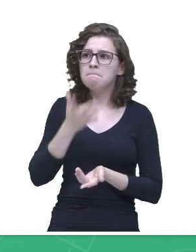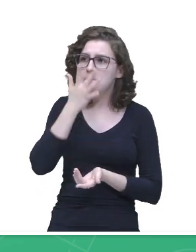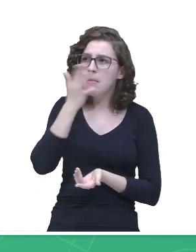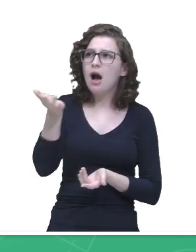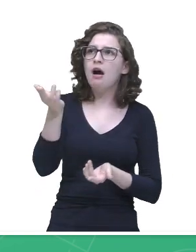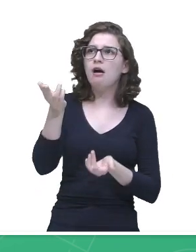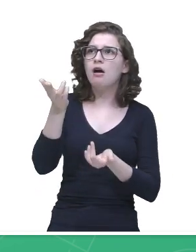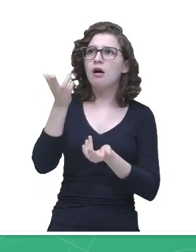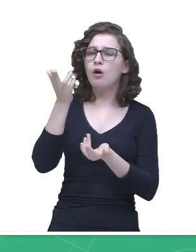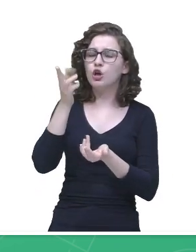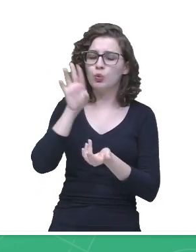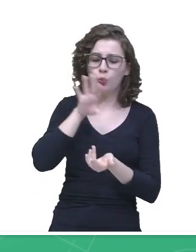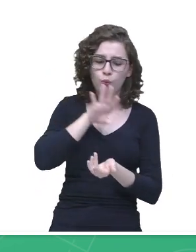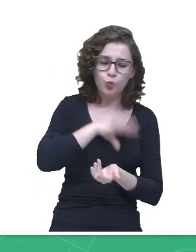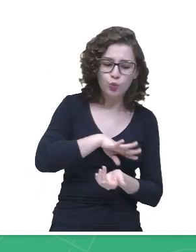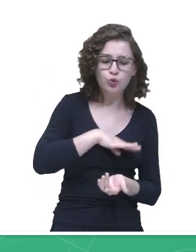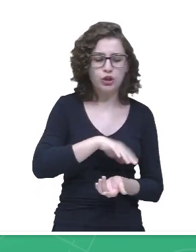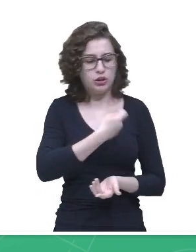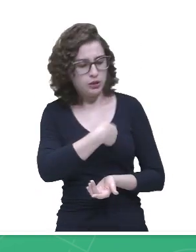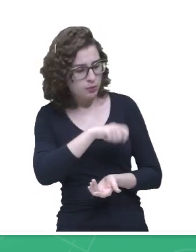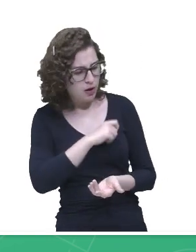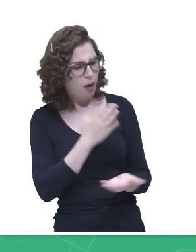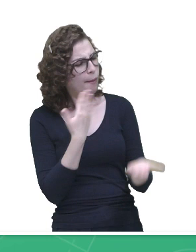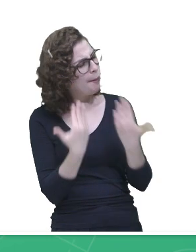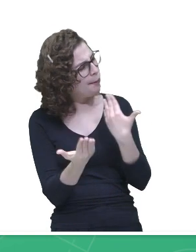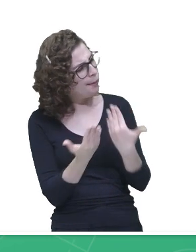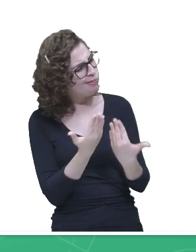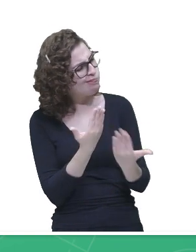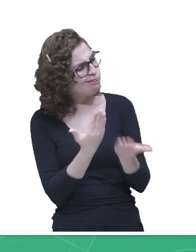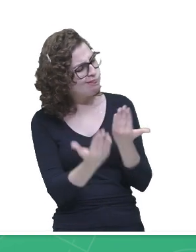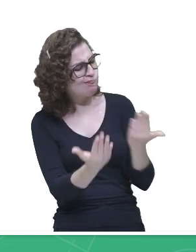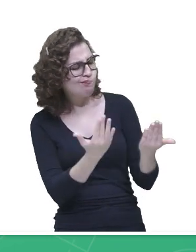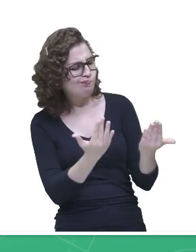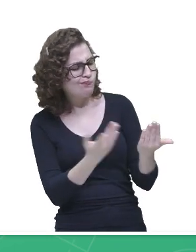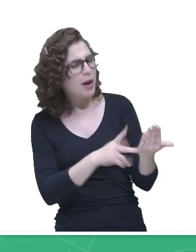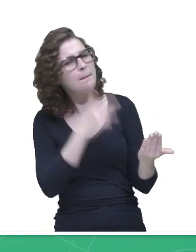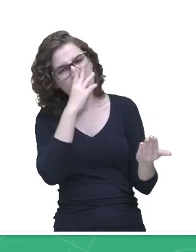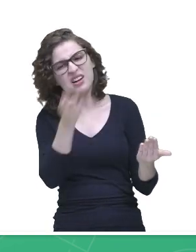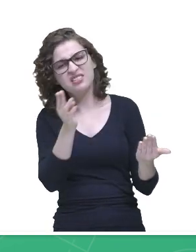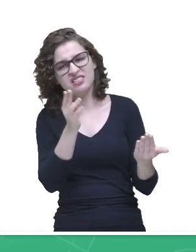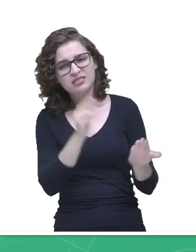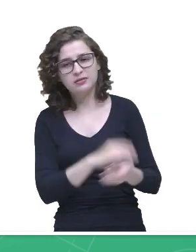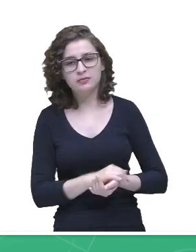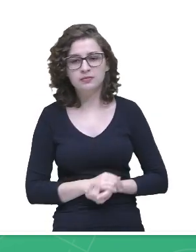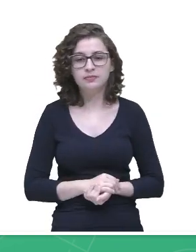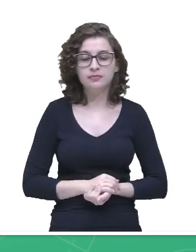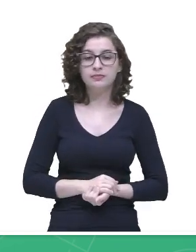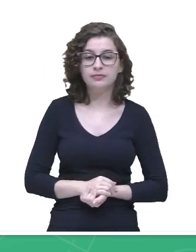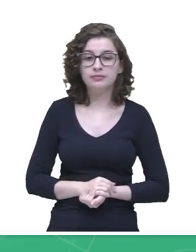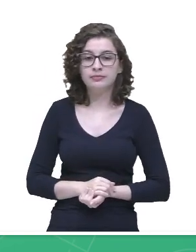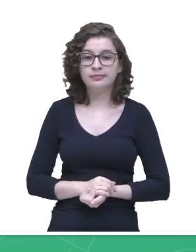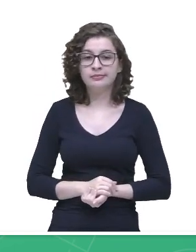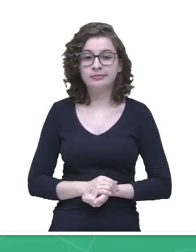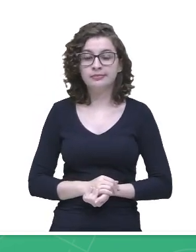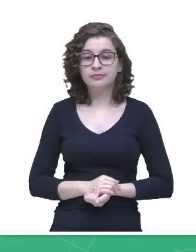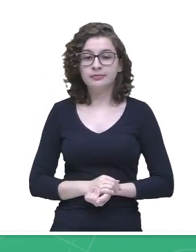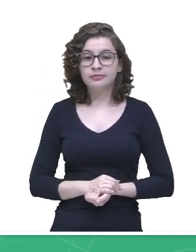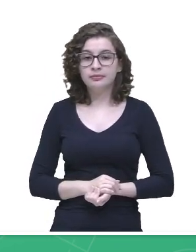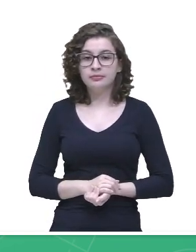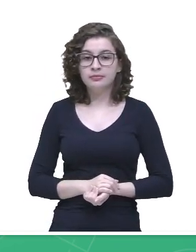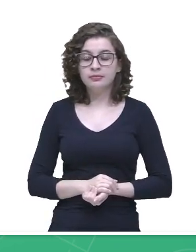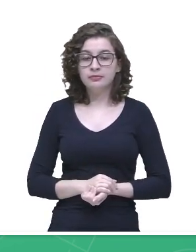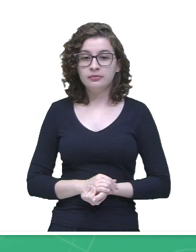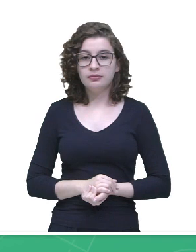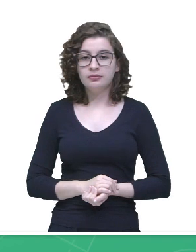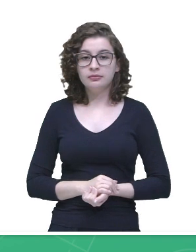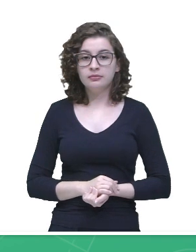caso. Agora, os verbos irregulares no português, claro, o particípio deles será irregular.